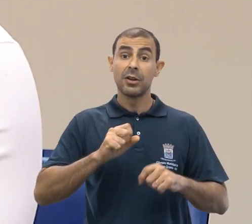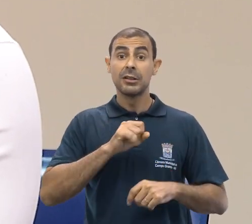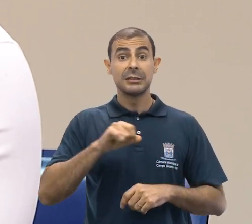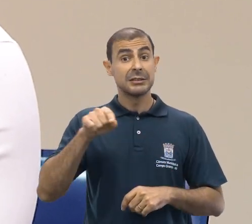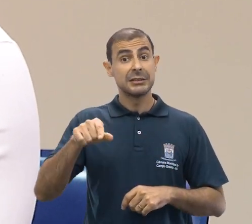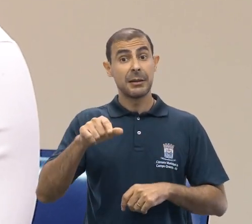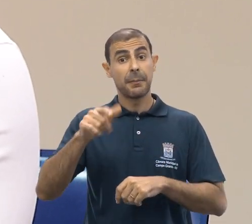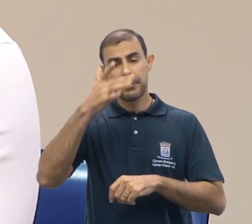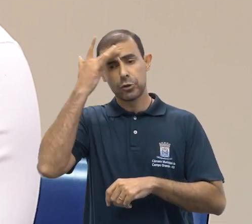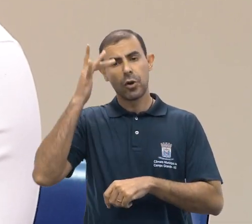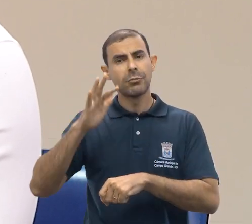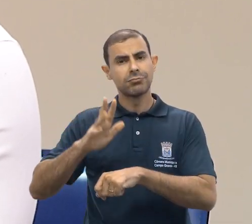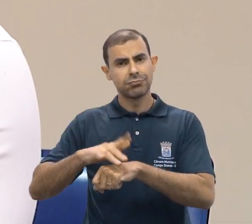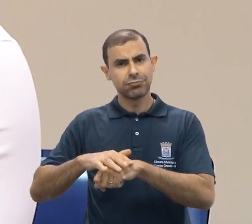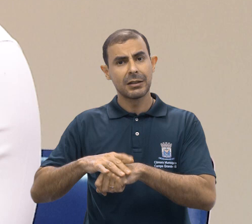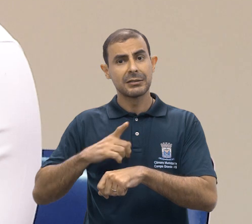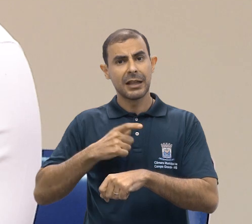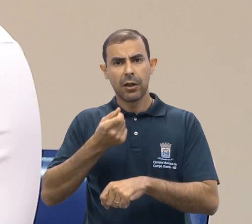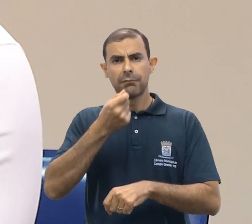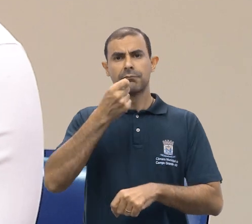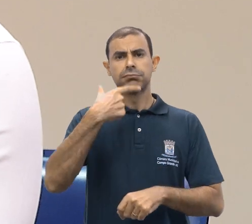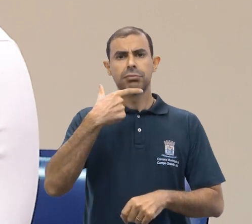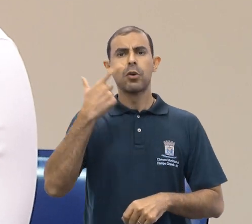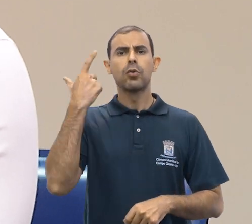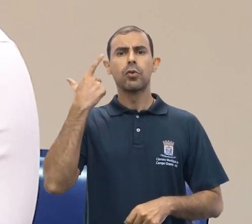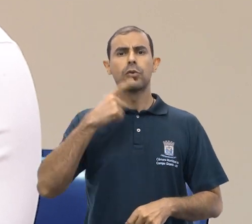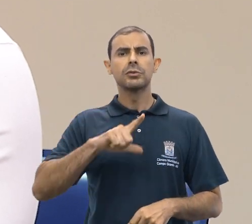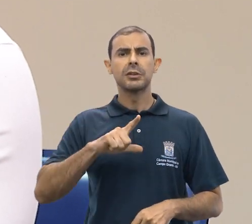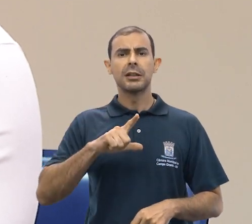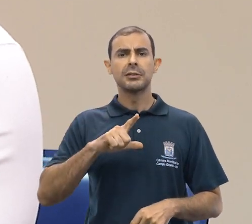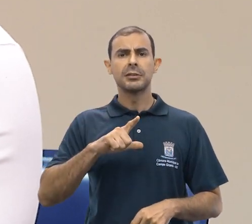responde bem à levodopa, que é a dopamina